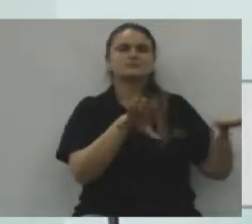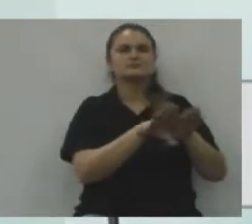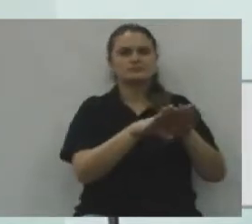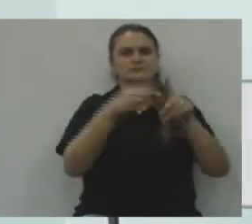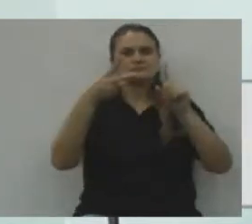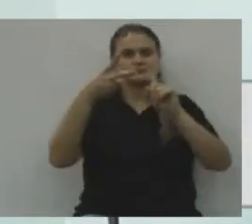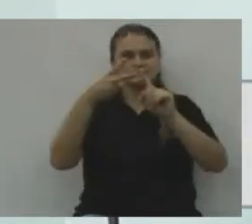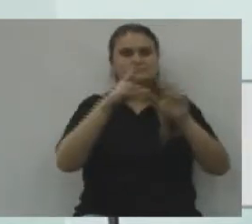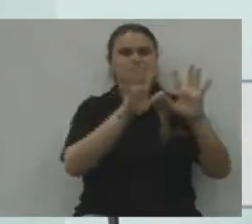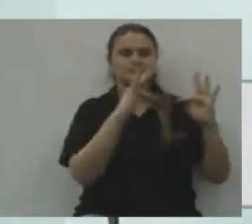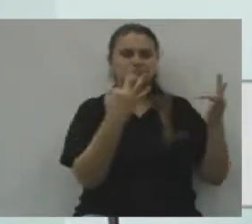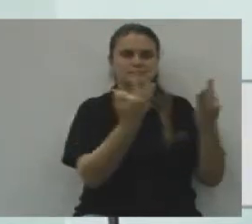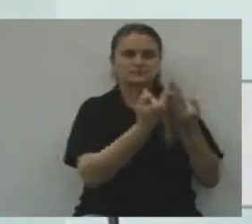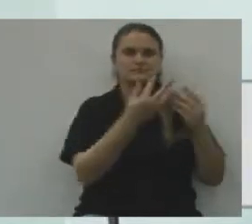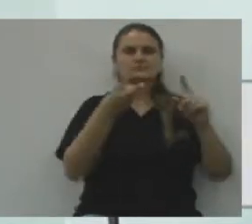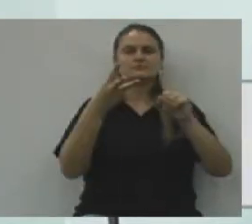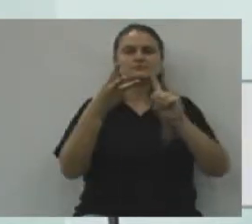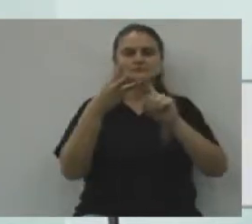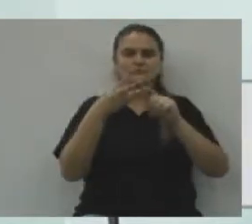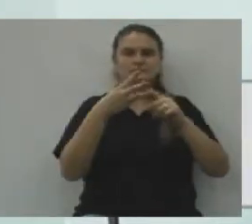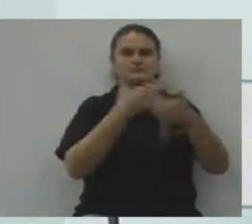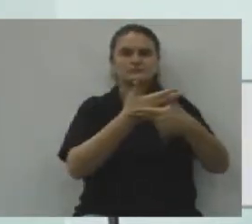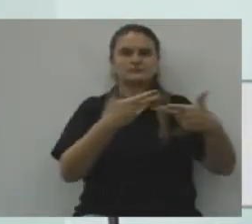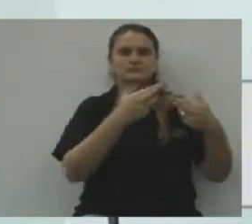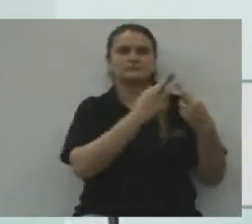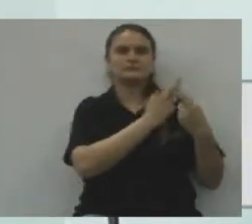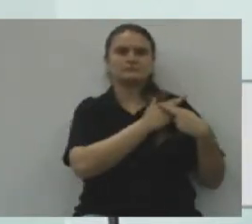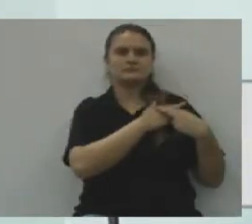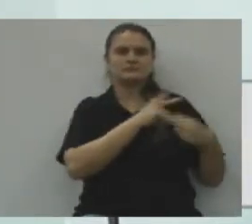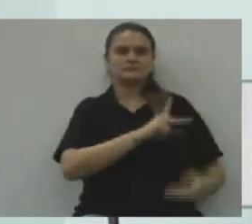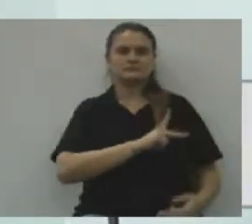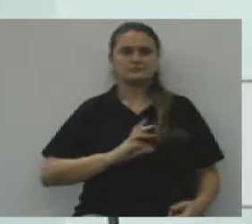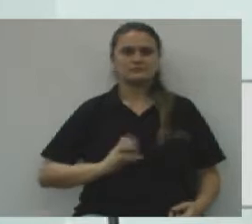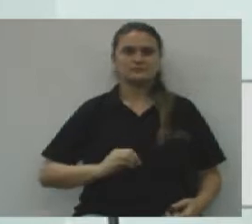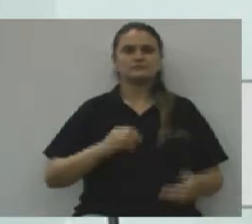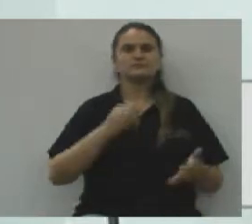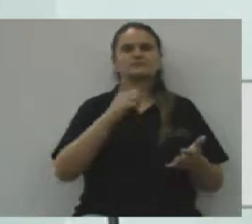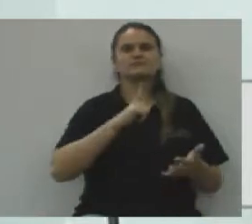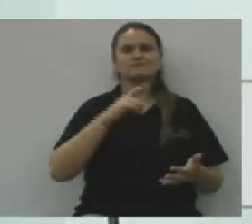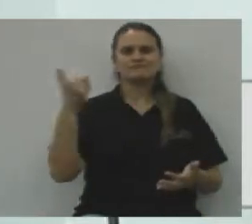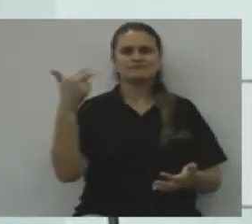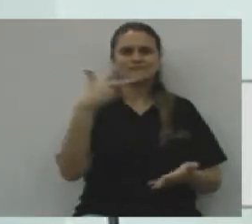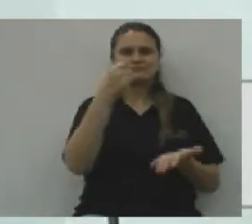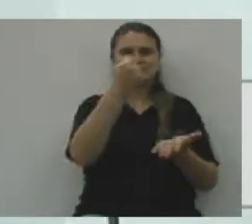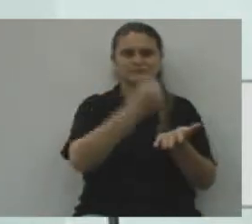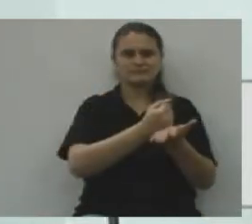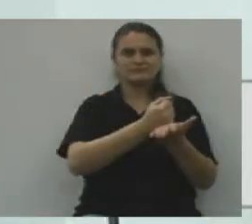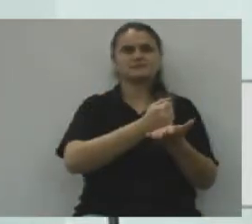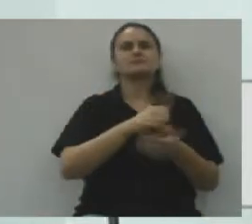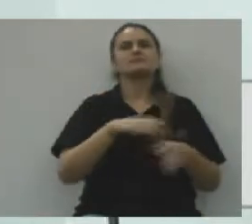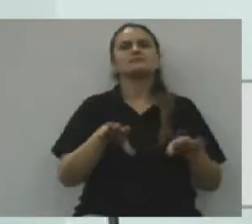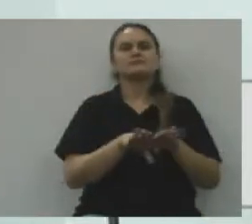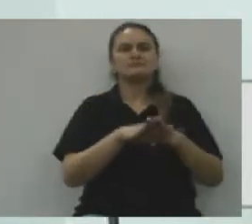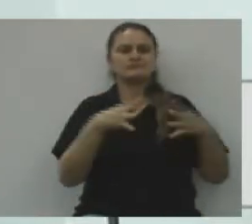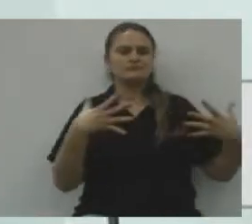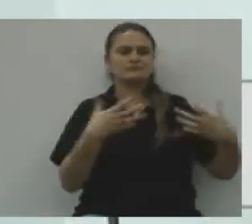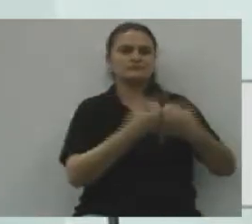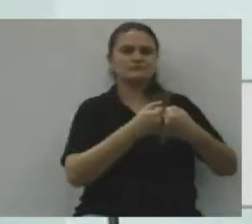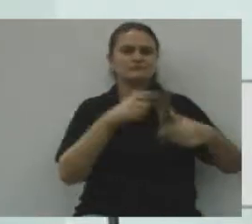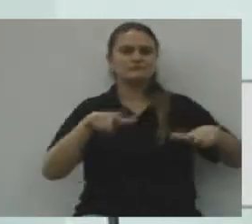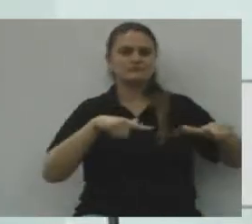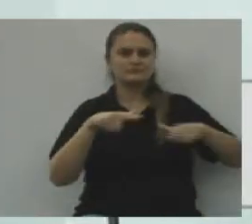de registros públicos, os 13 cartórios extrajudiciais da comarca, a questão de acidentes do